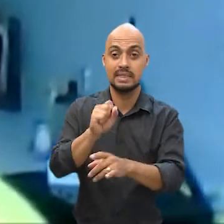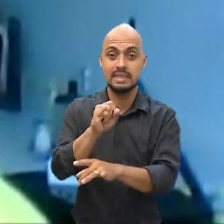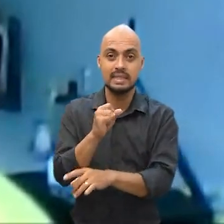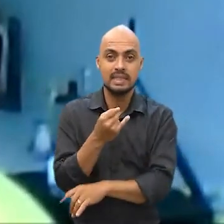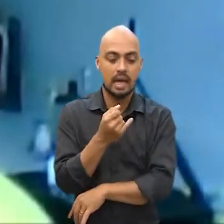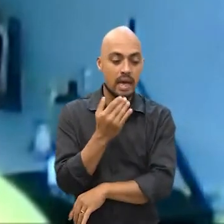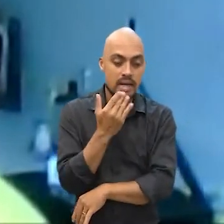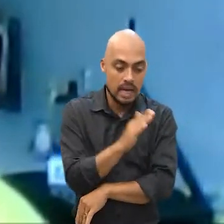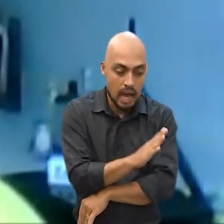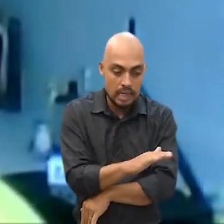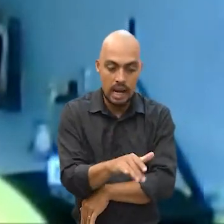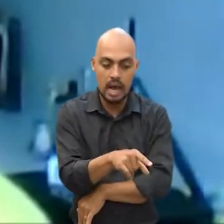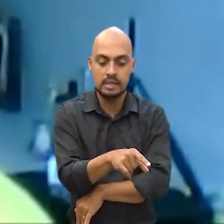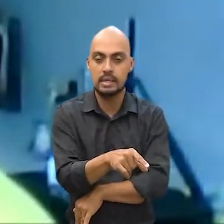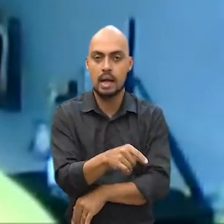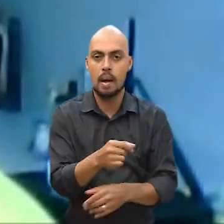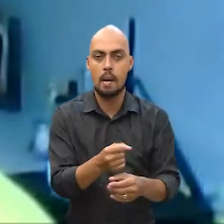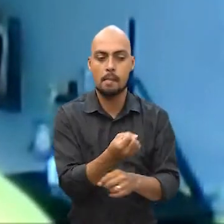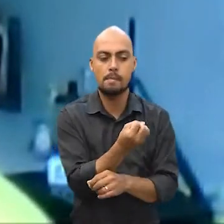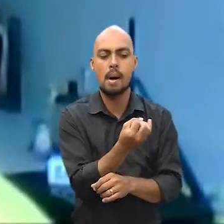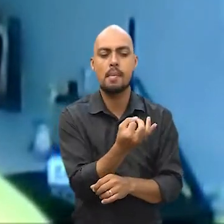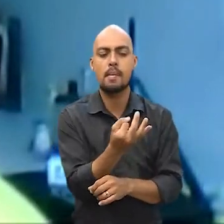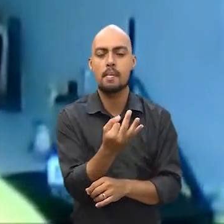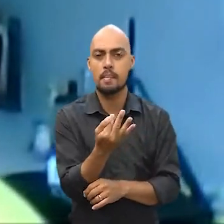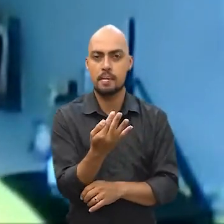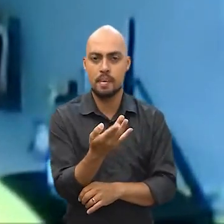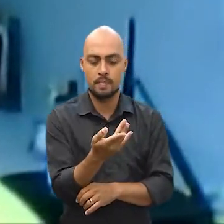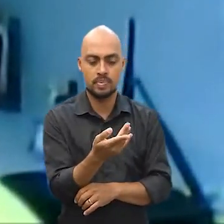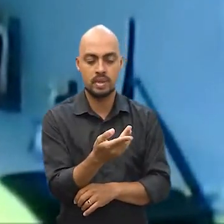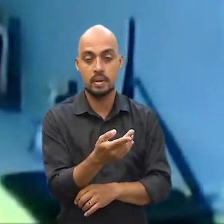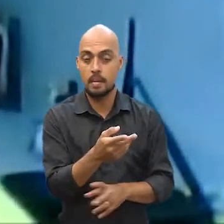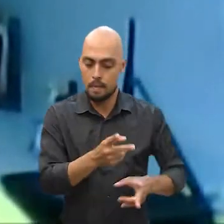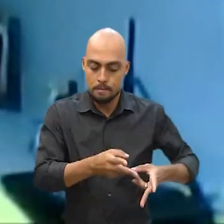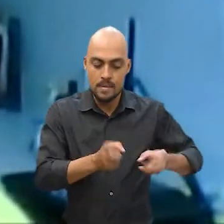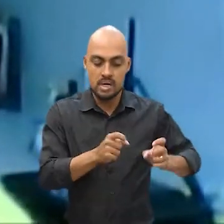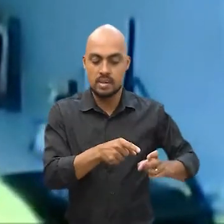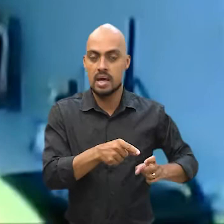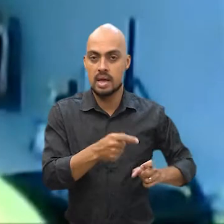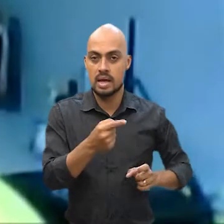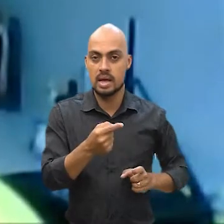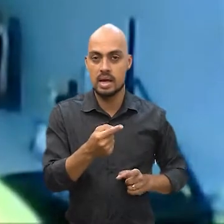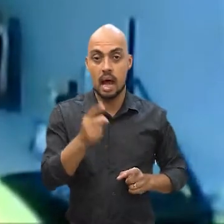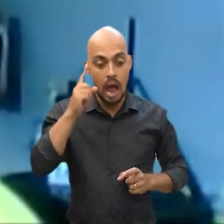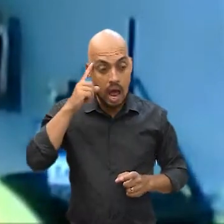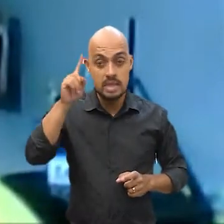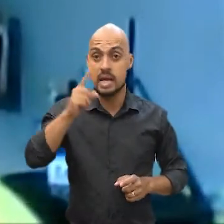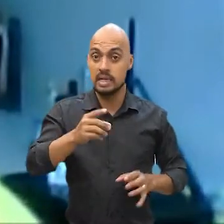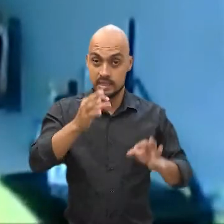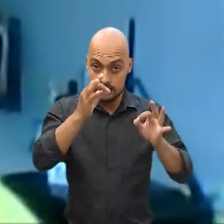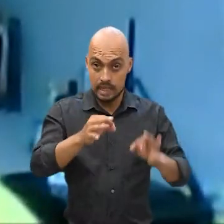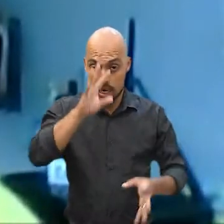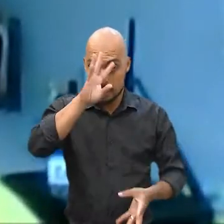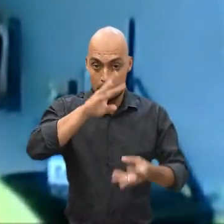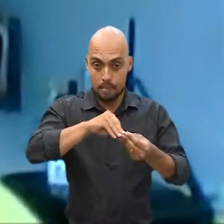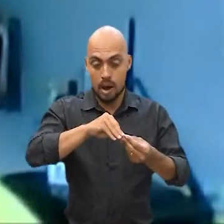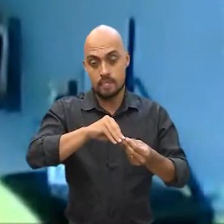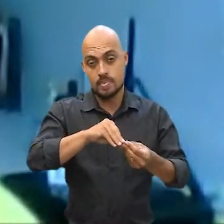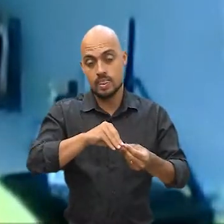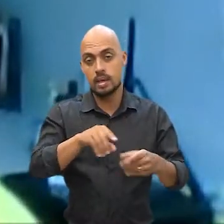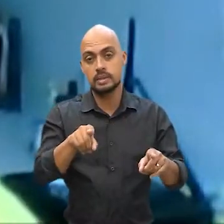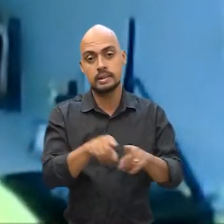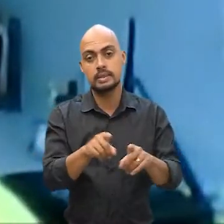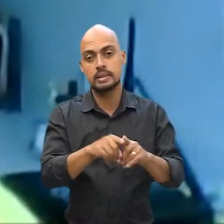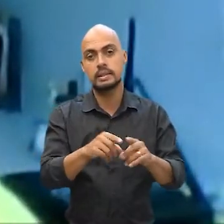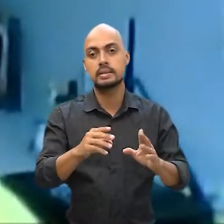alguma coisa ou você solicita, perceba se ela está trazendo uma ideia completa, né? Então, isso é muito importante nesse momento. E visitar